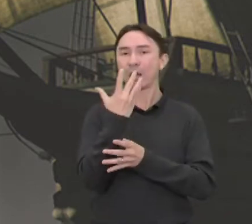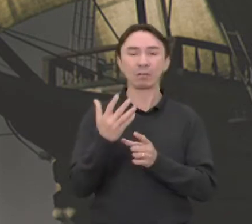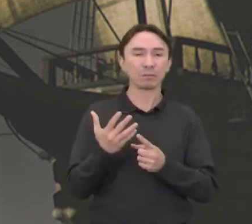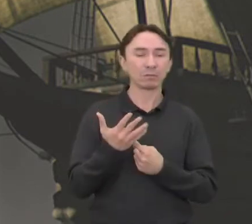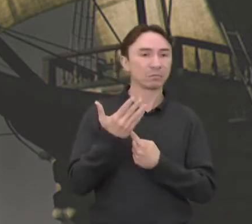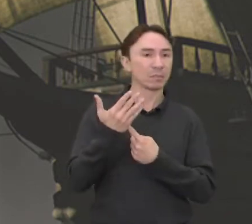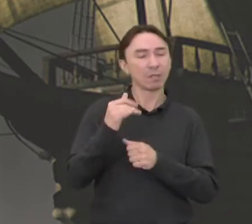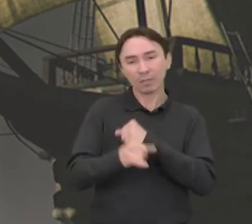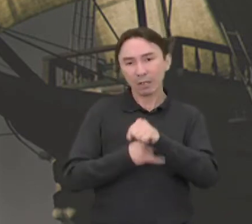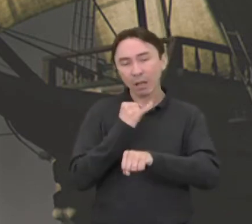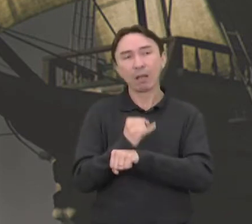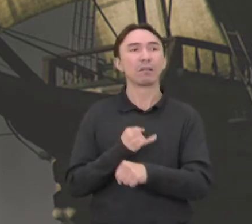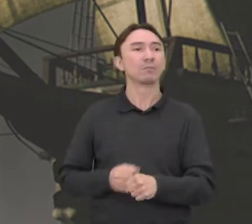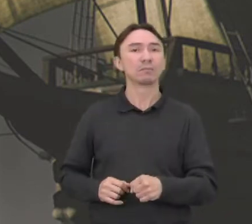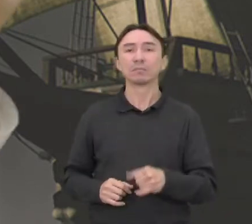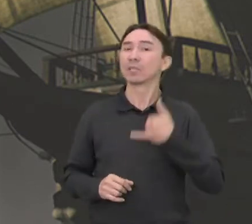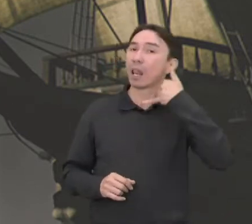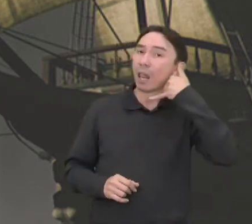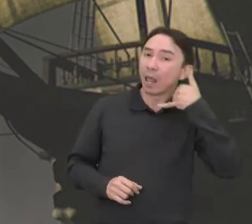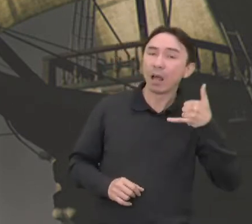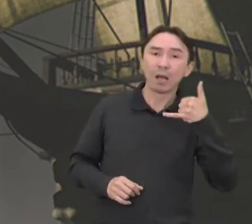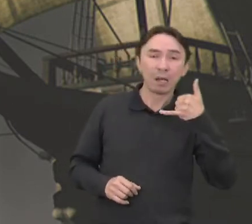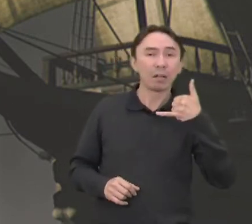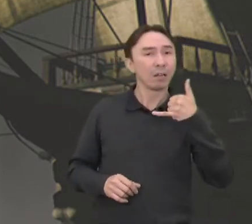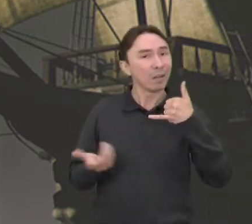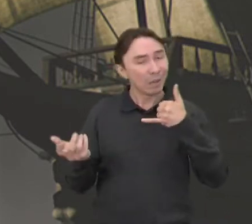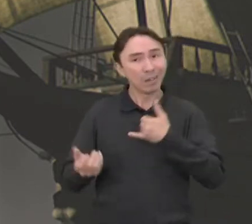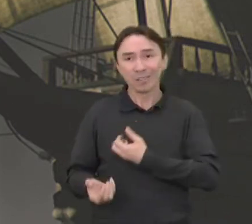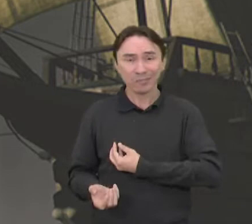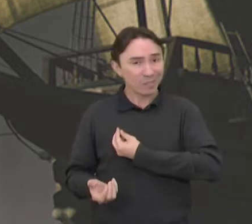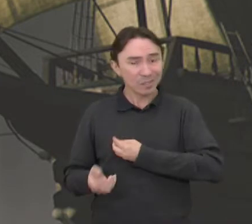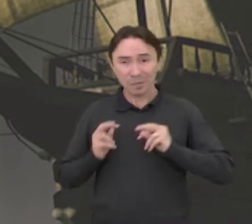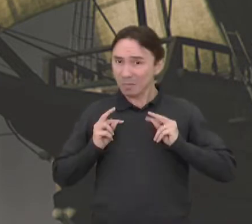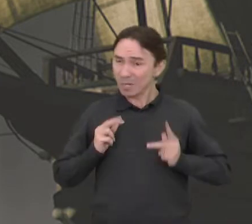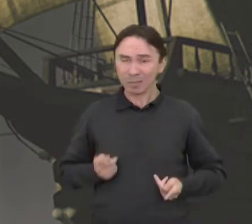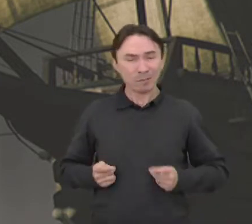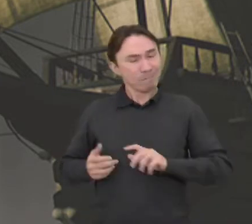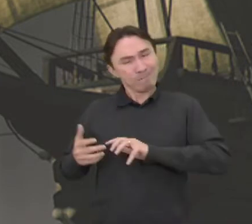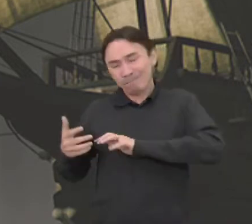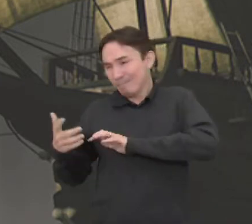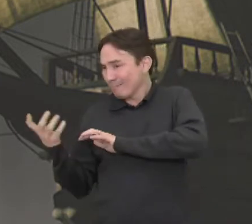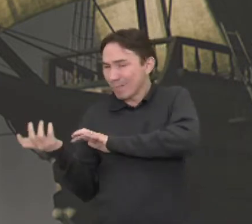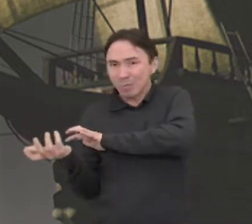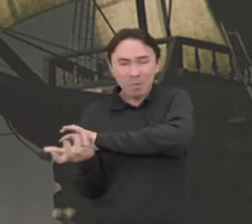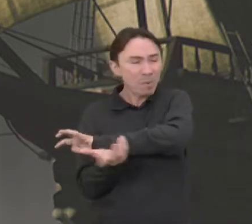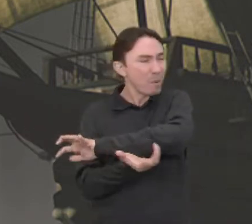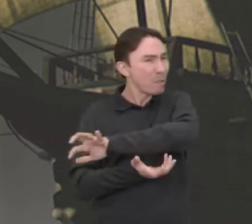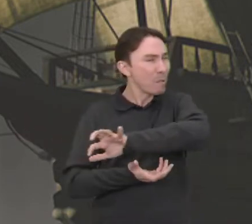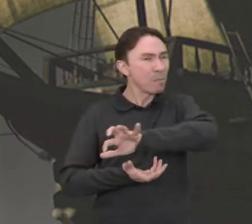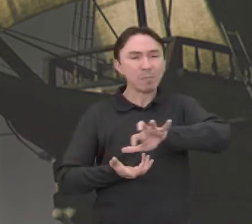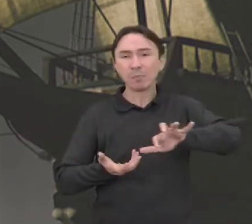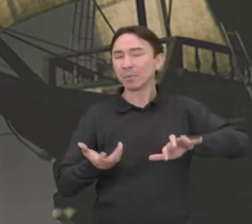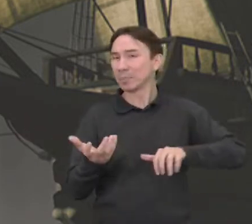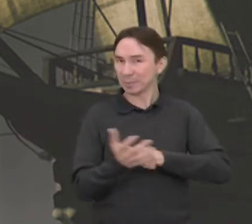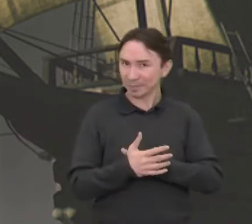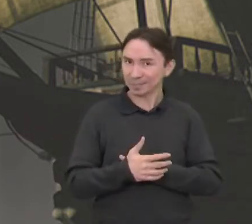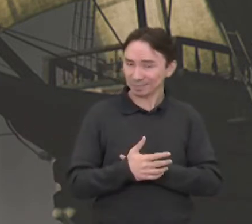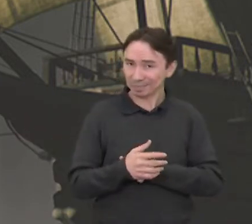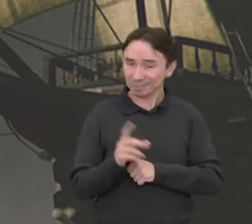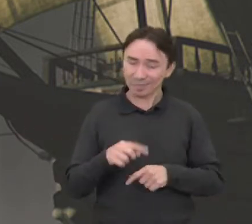grande revolução, né, na vida dos seres humanos. E é uma revolução de cunho tecnológico,